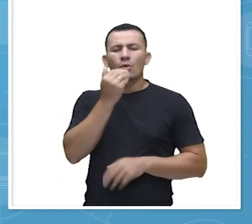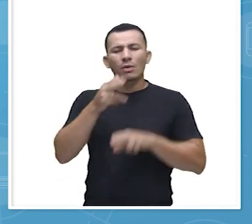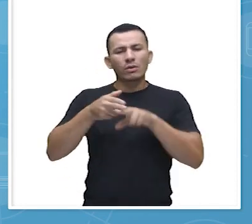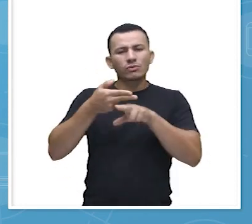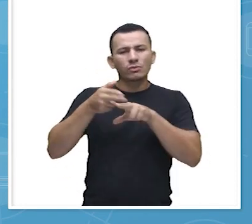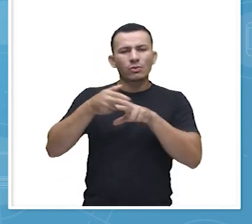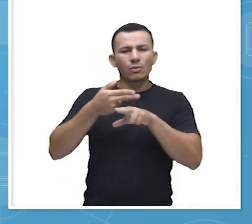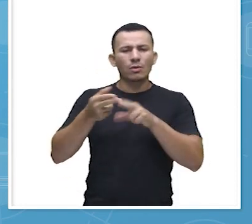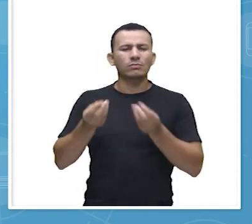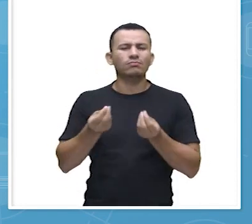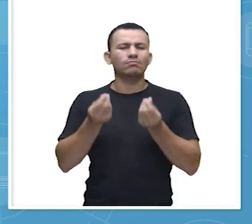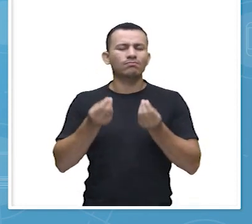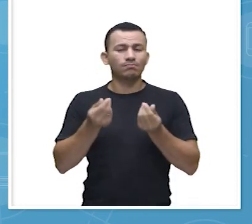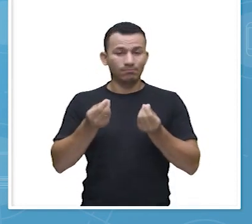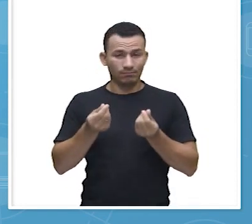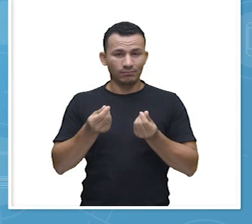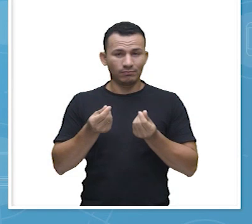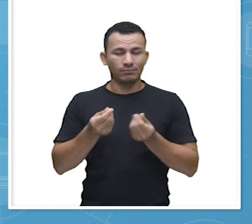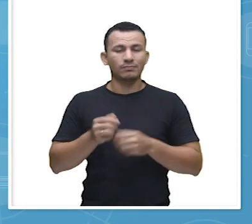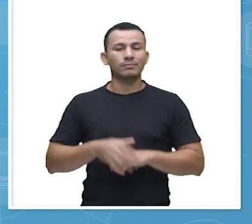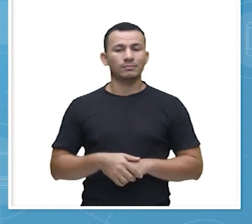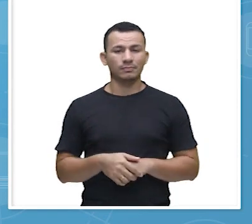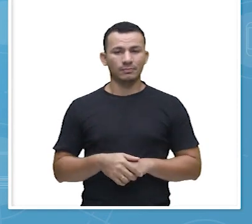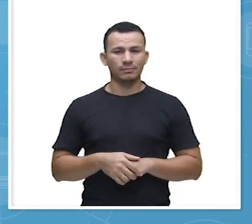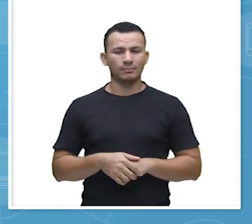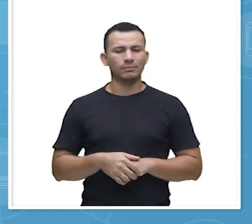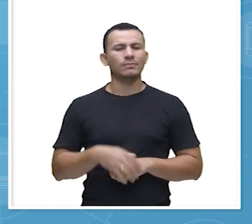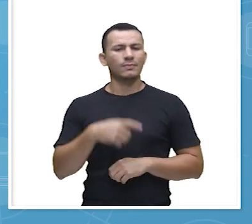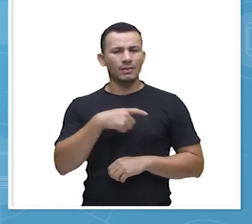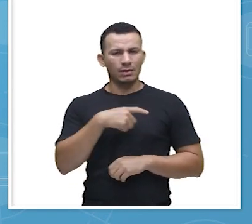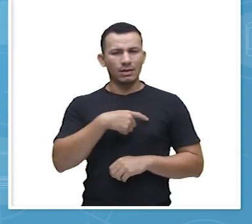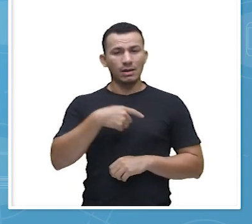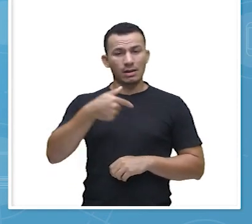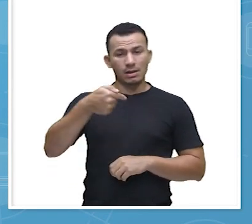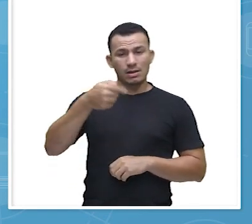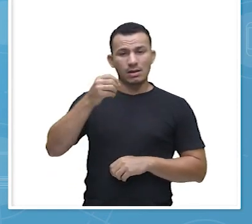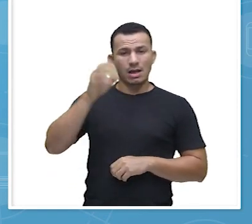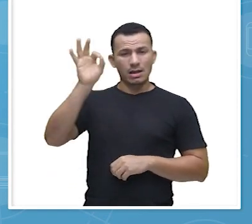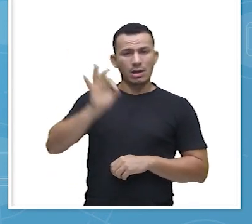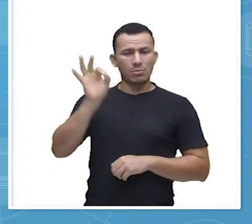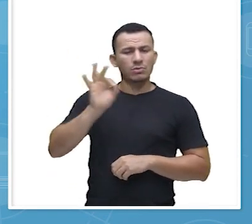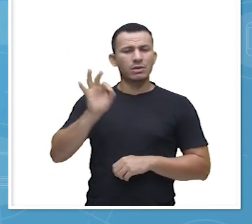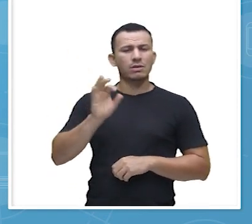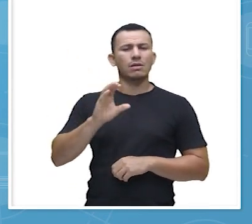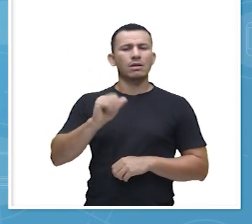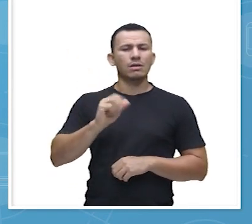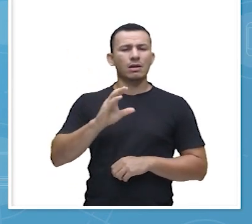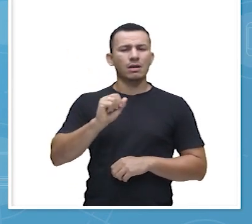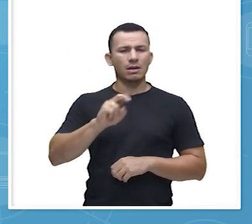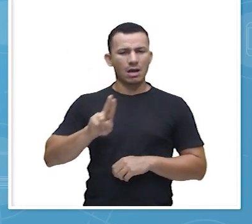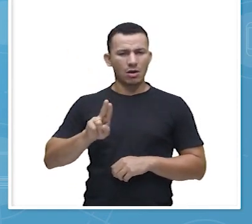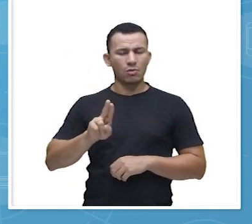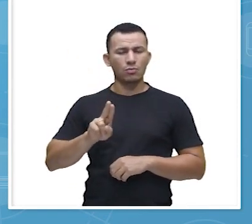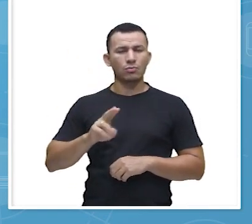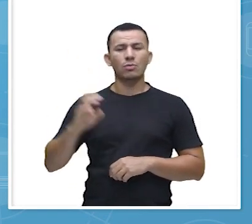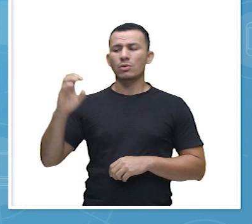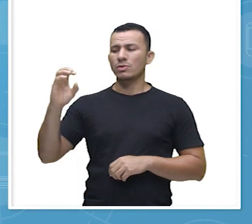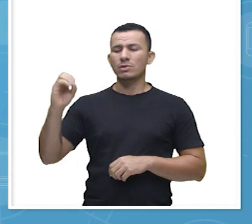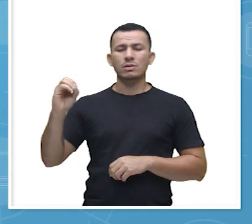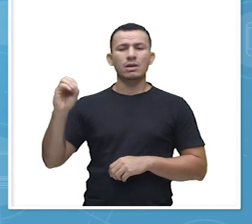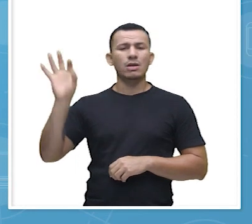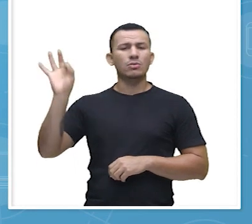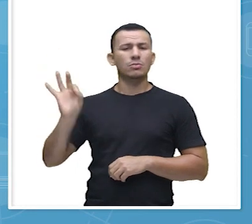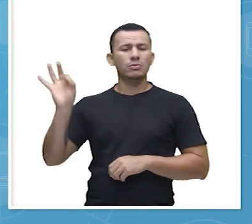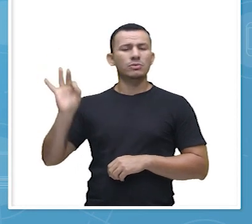de chocolate Asteca, com mais de 70% de cacau e 0%